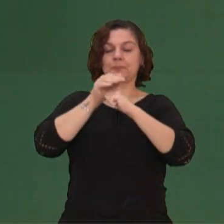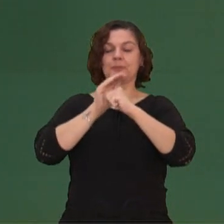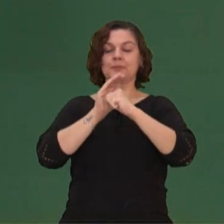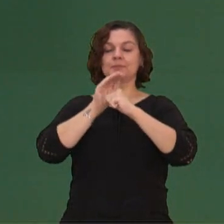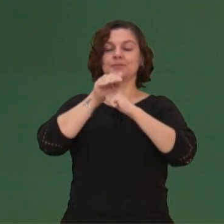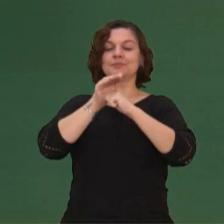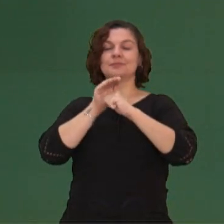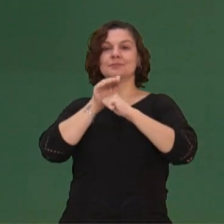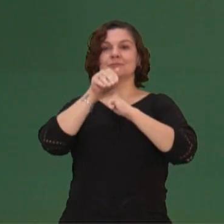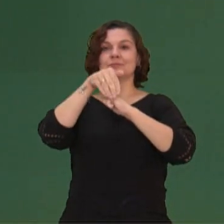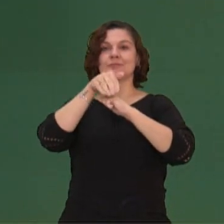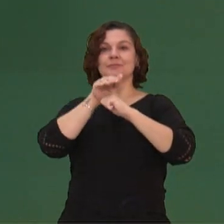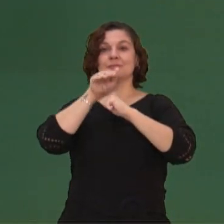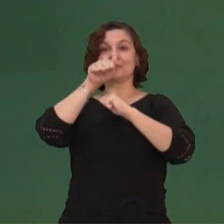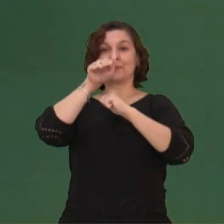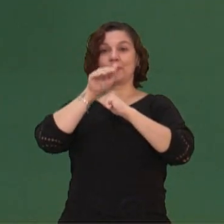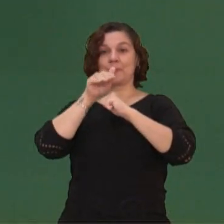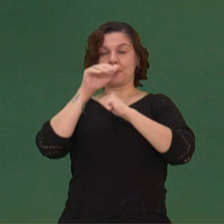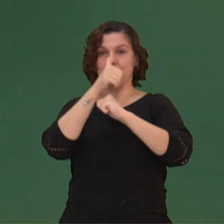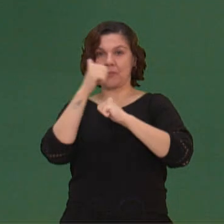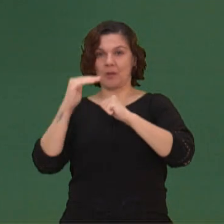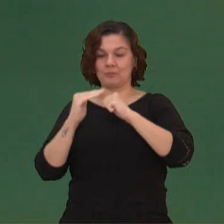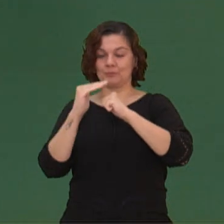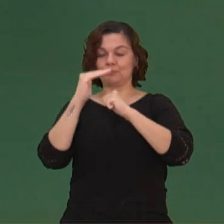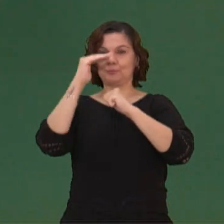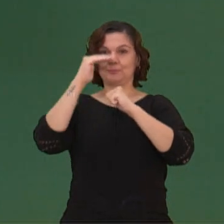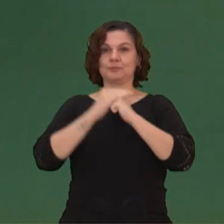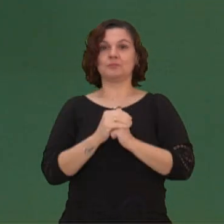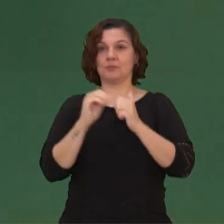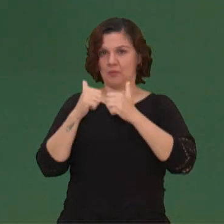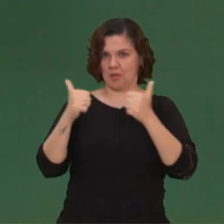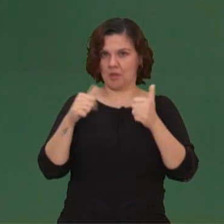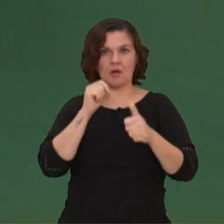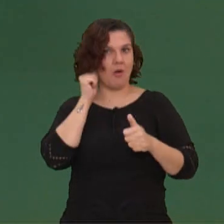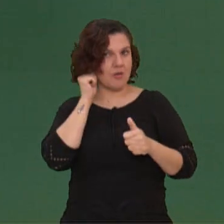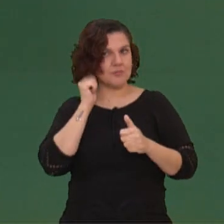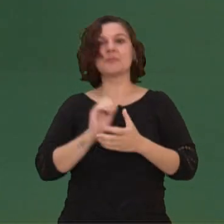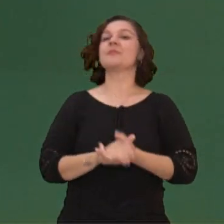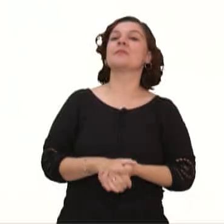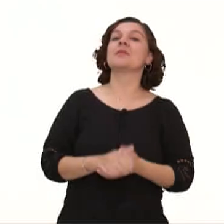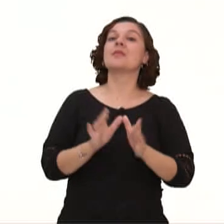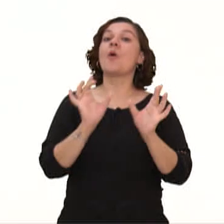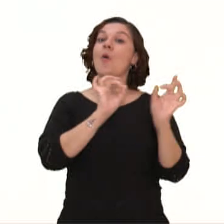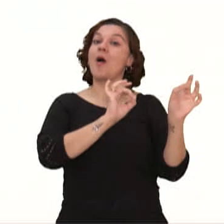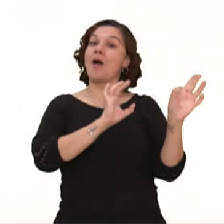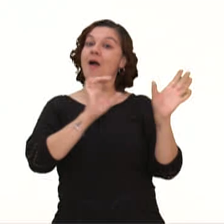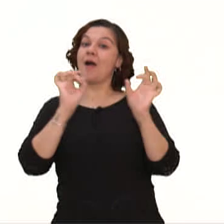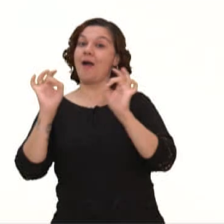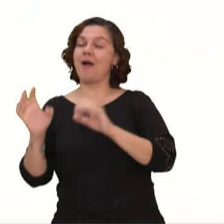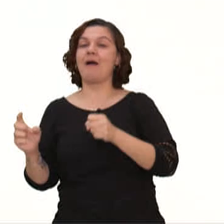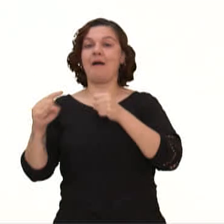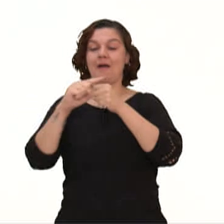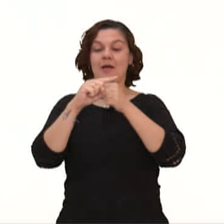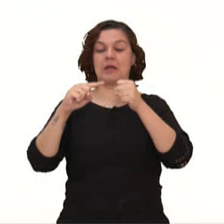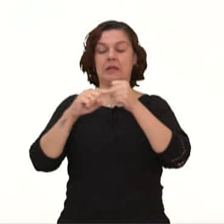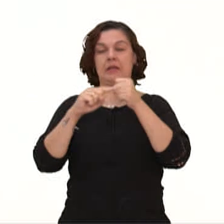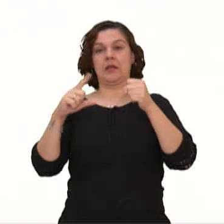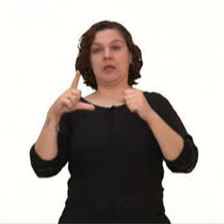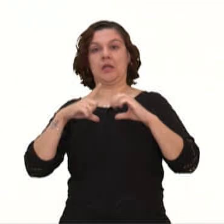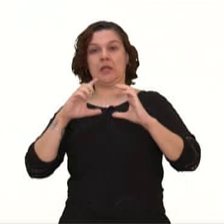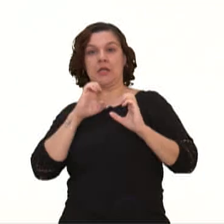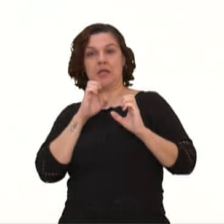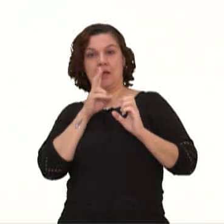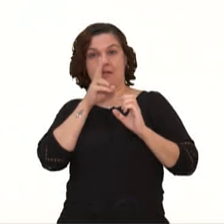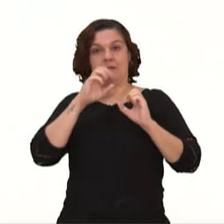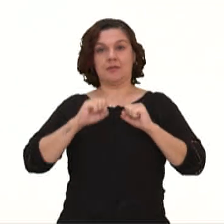do núcleo. Ótimo? Então, cada elétron apresenta uma quantidade específica de energia. A gente